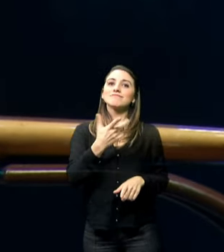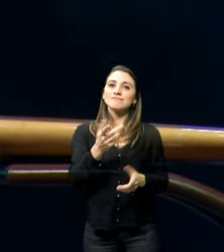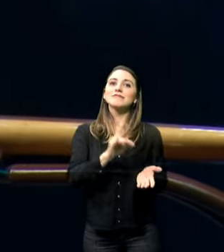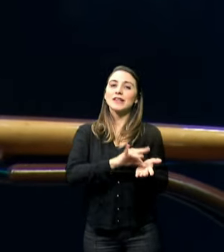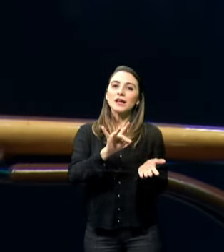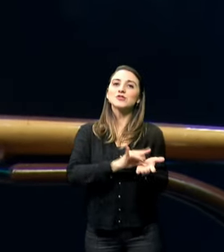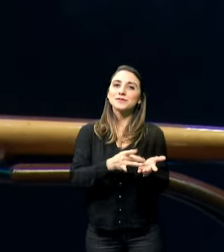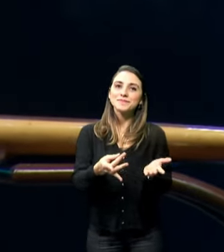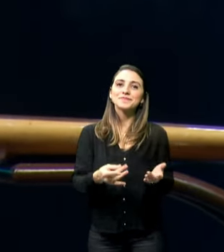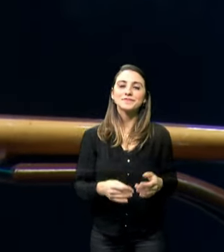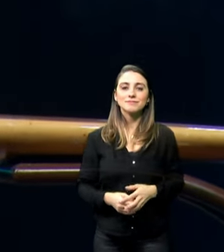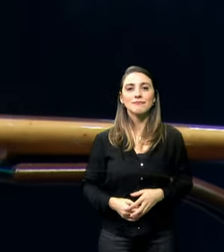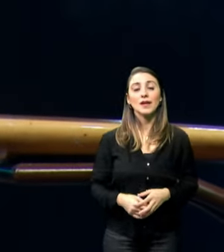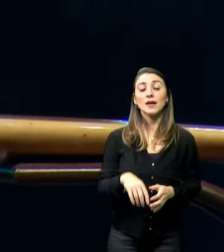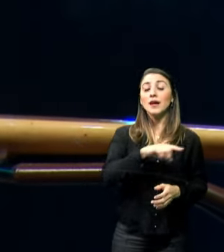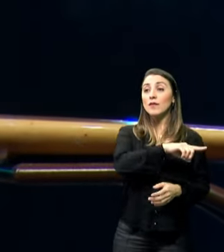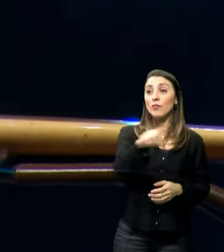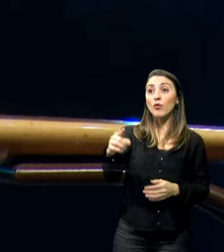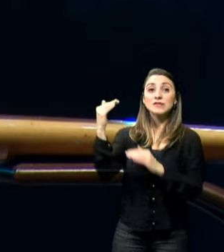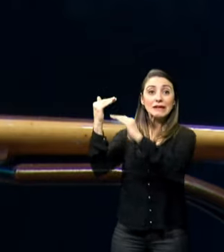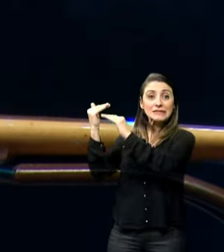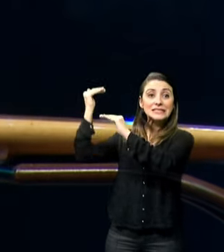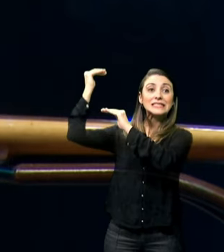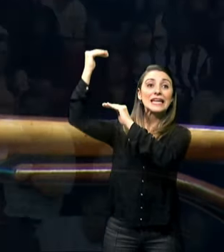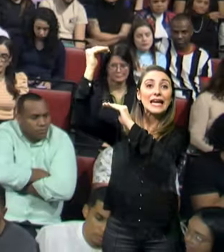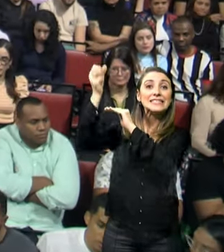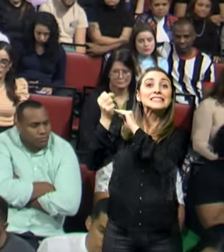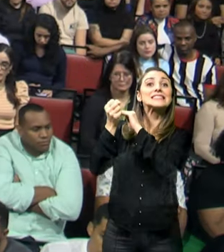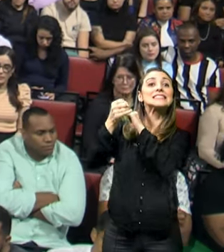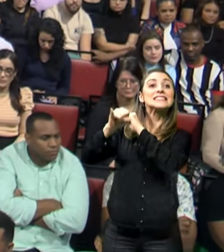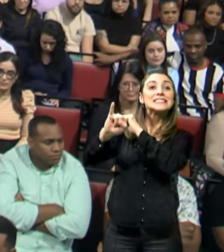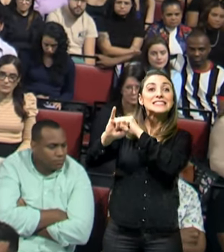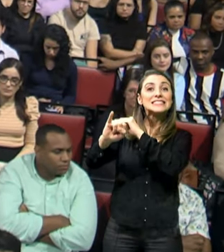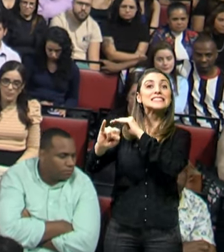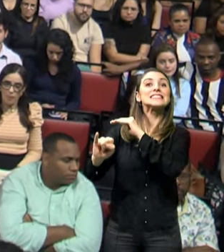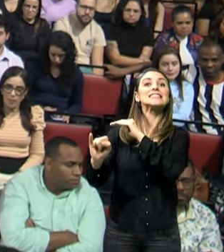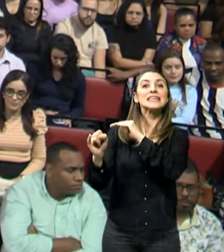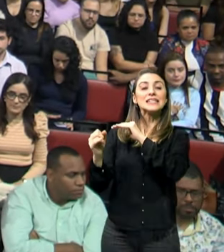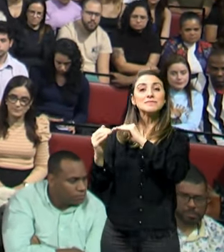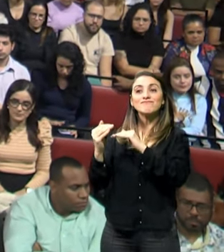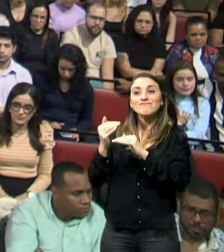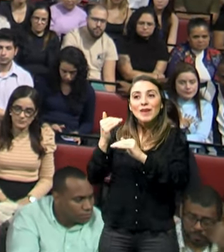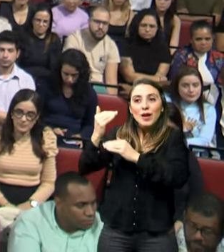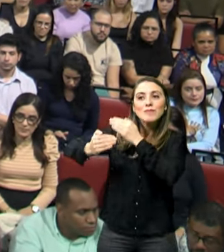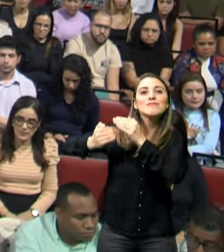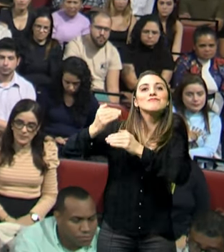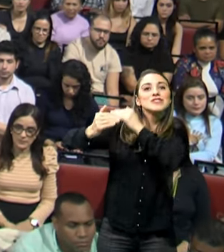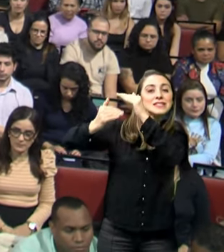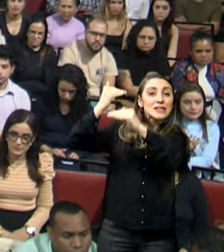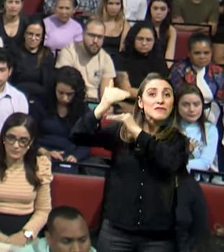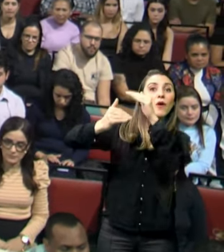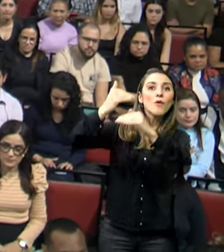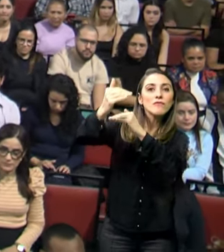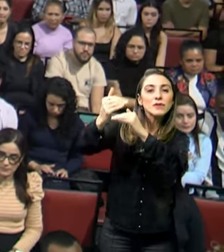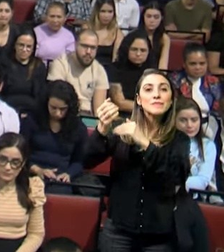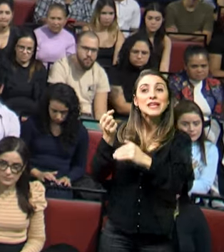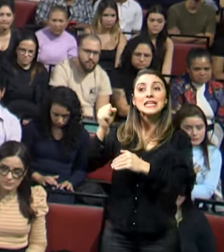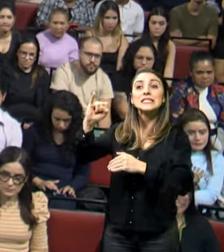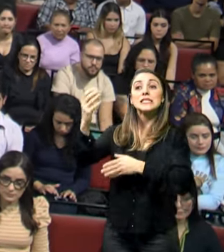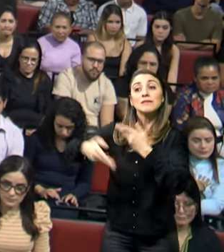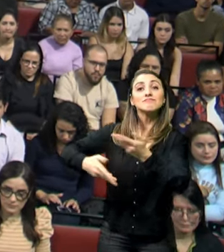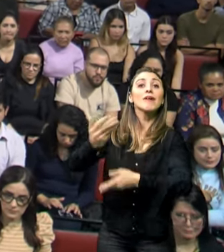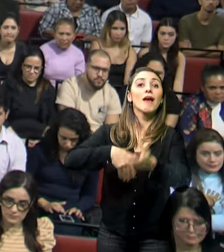Você só cresce, você só amadurece, você só se desenvolve através das relações sociais.